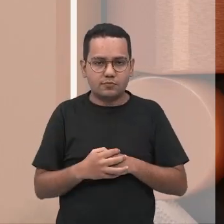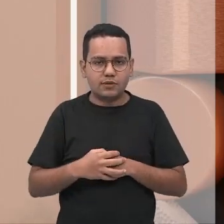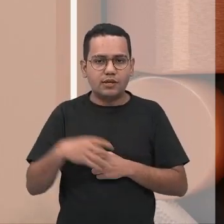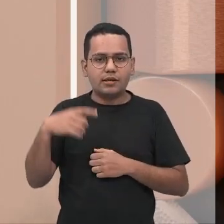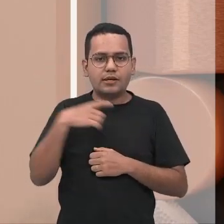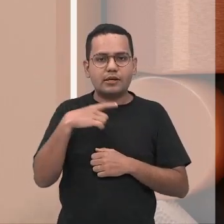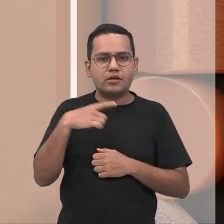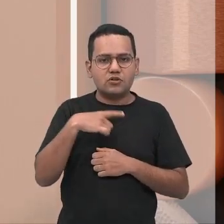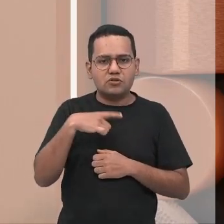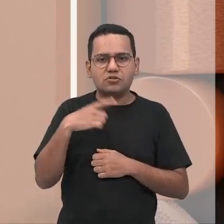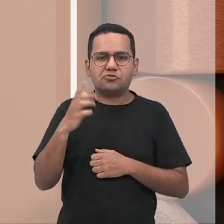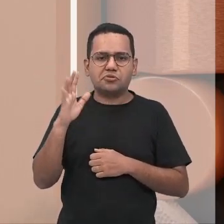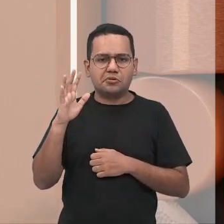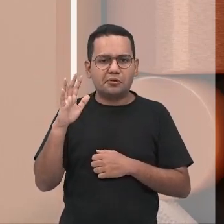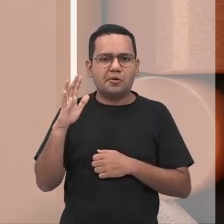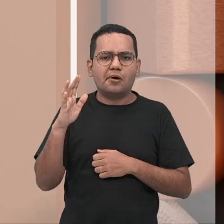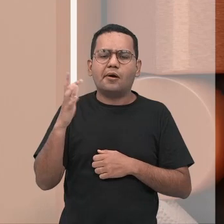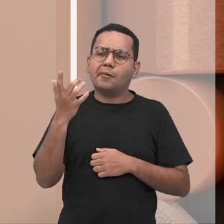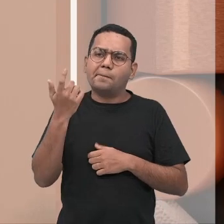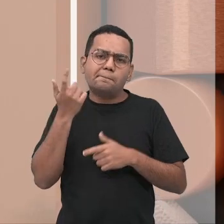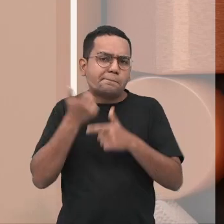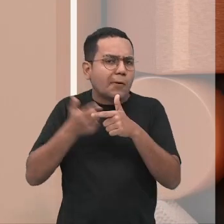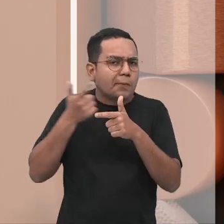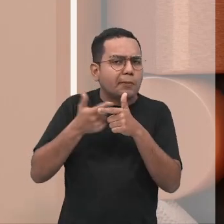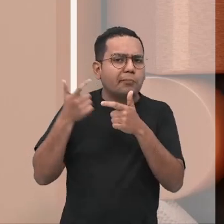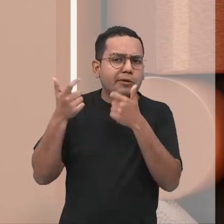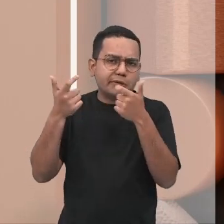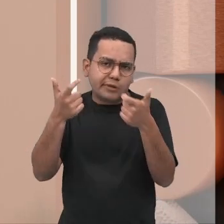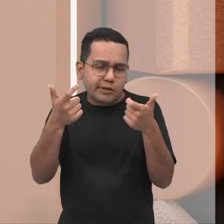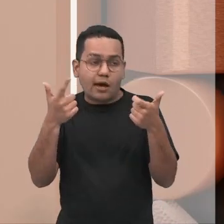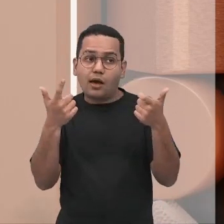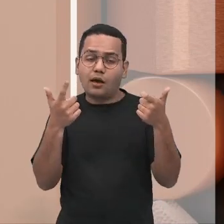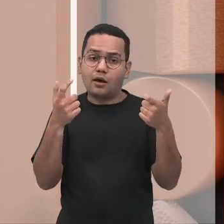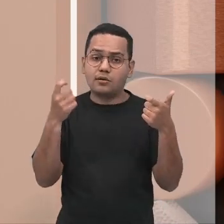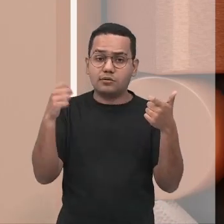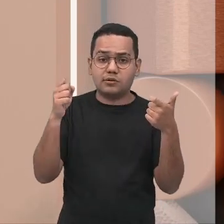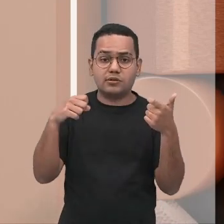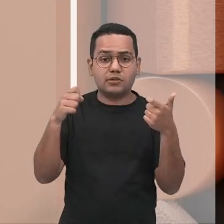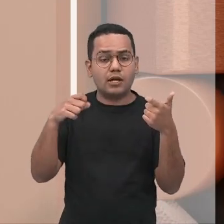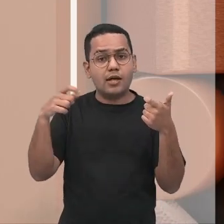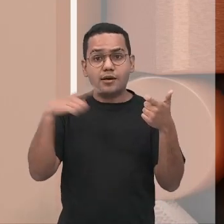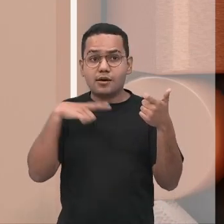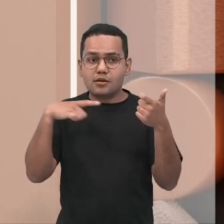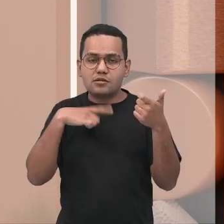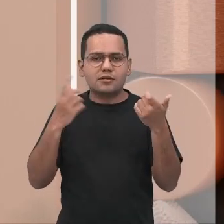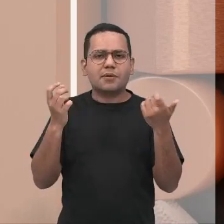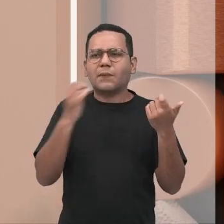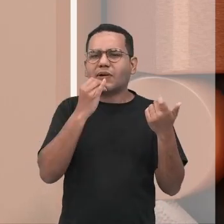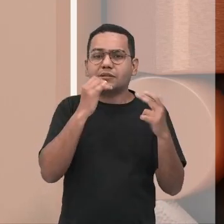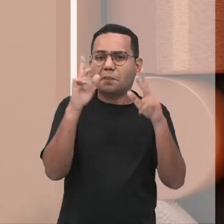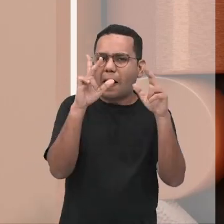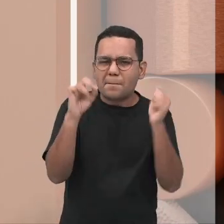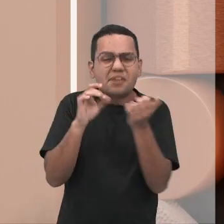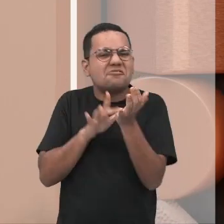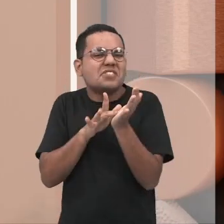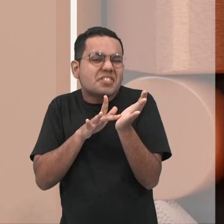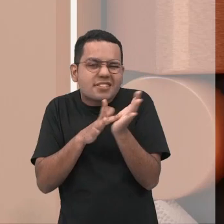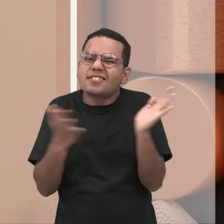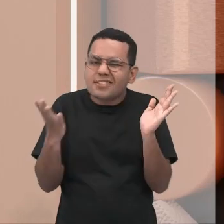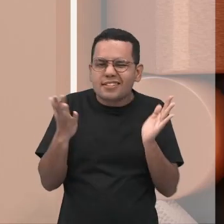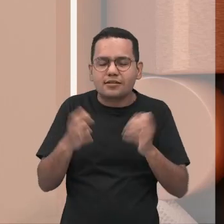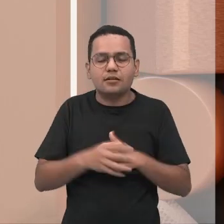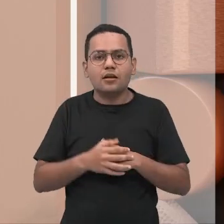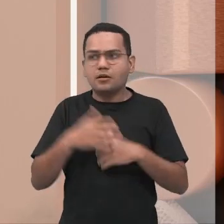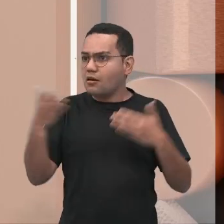de guerra, que um conflito iminente pudesse ali eclodir a qualquer momento, visto que as potências